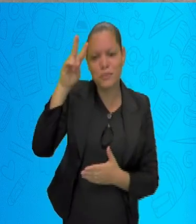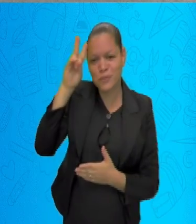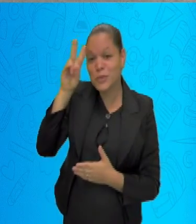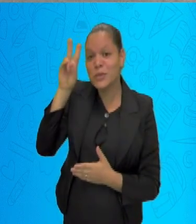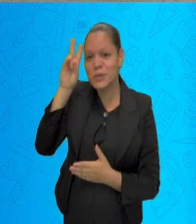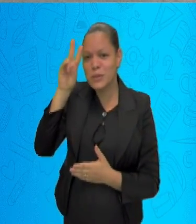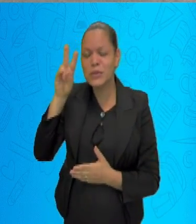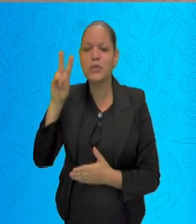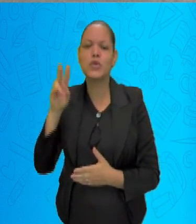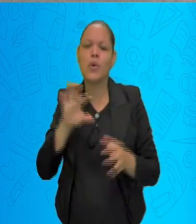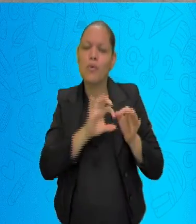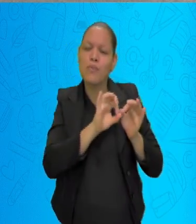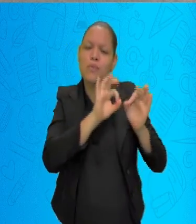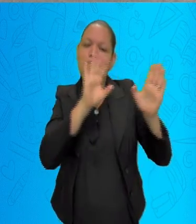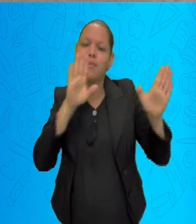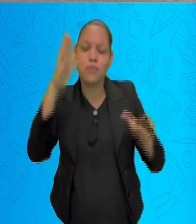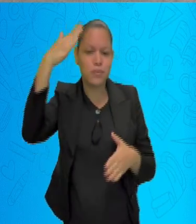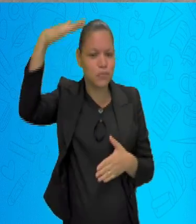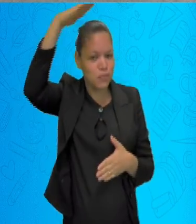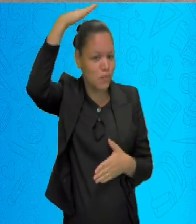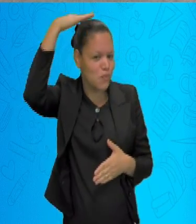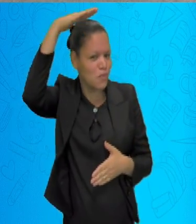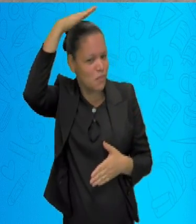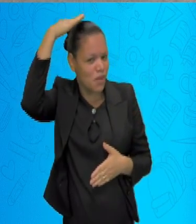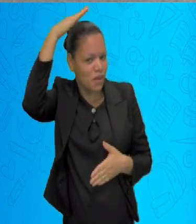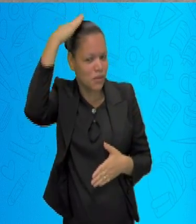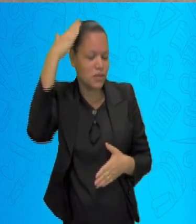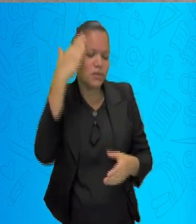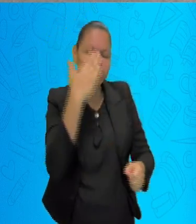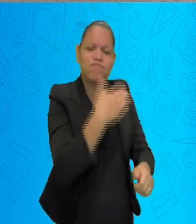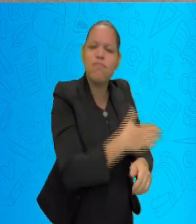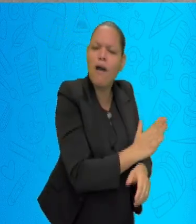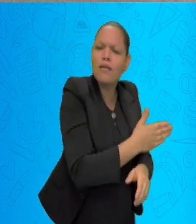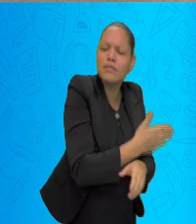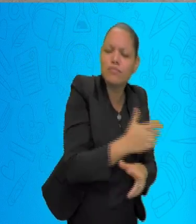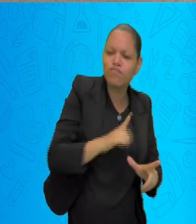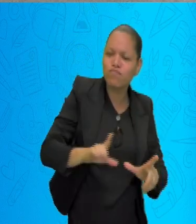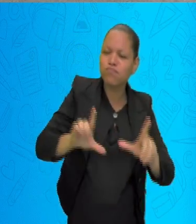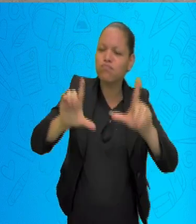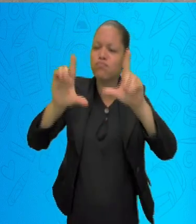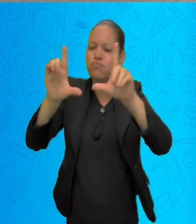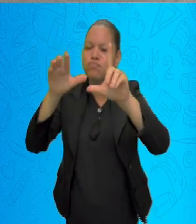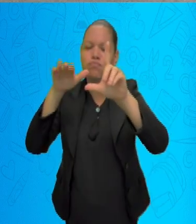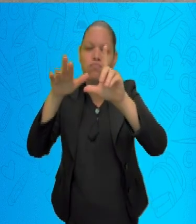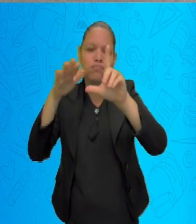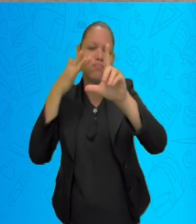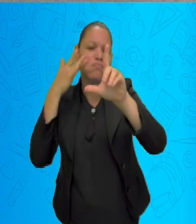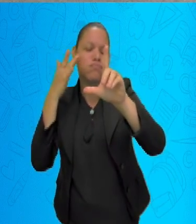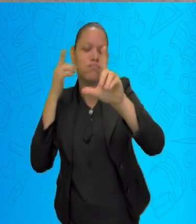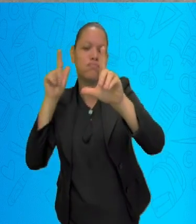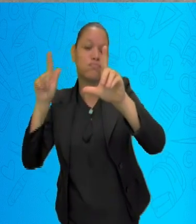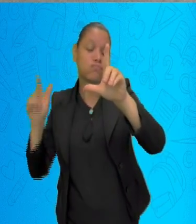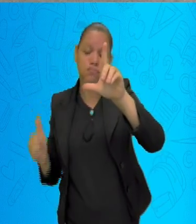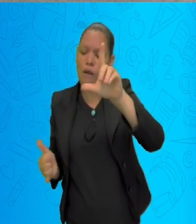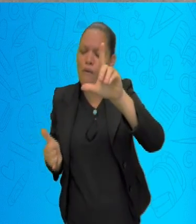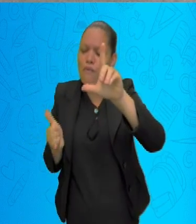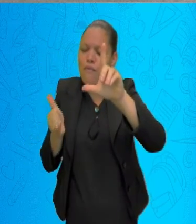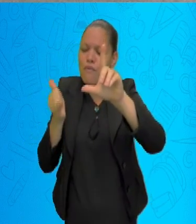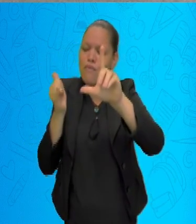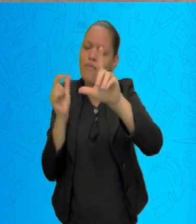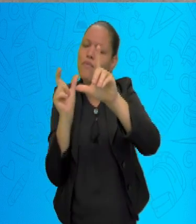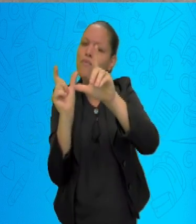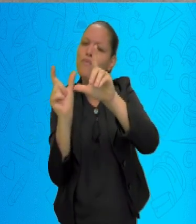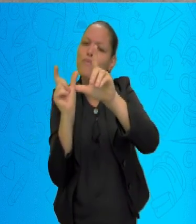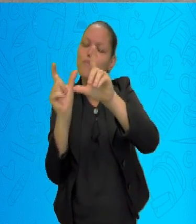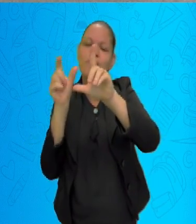da independência do México. Boa aula, aluno! Para acessar a nossa plataforma SMED-GV, basta apontar a câmera do